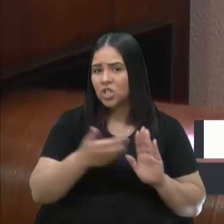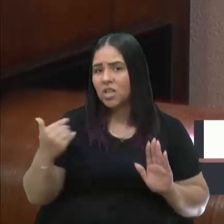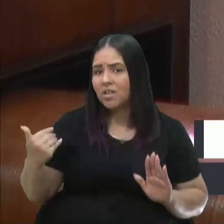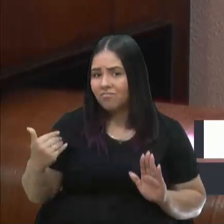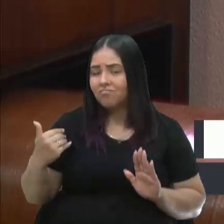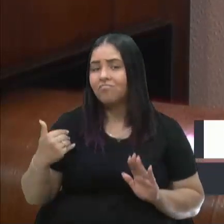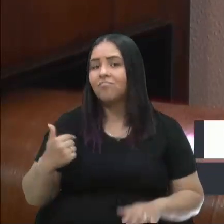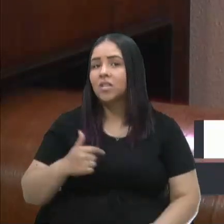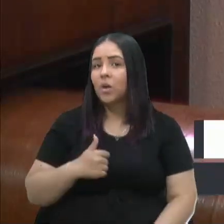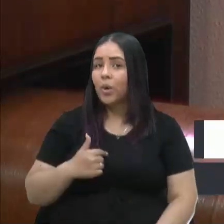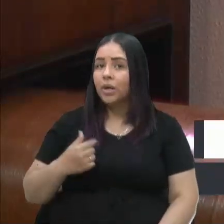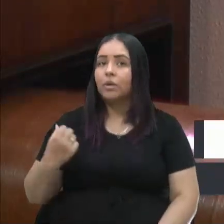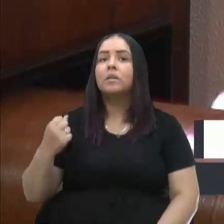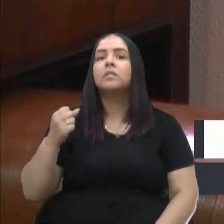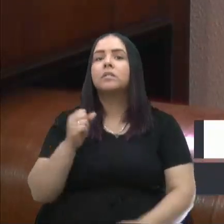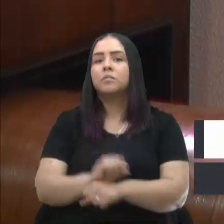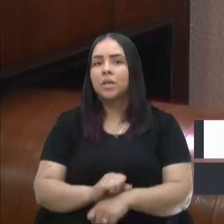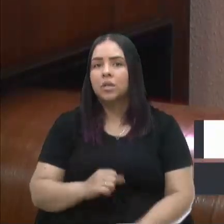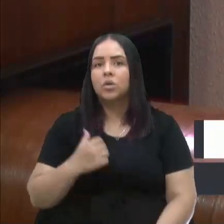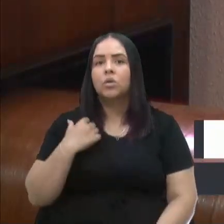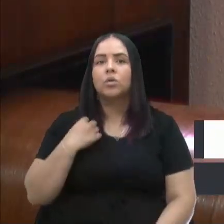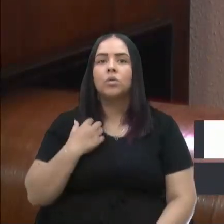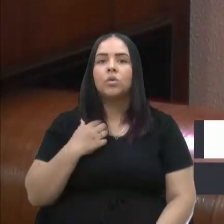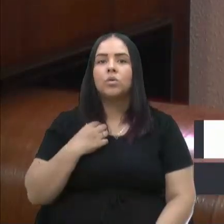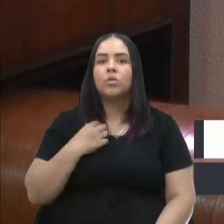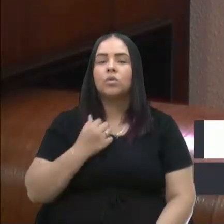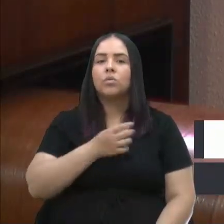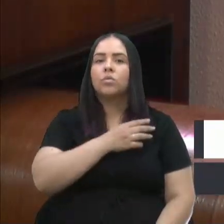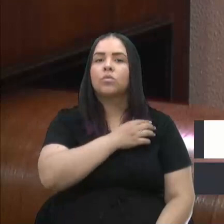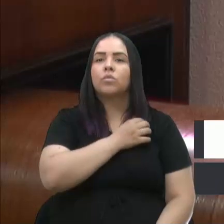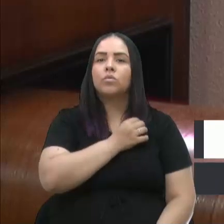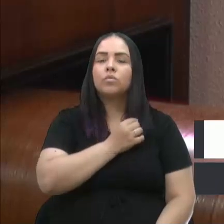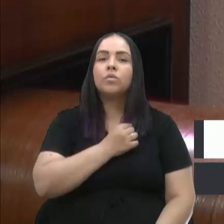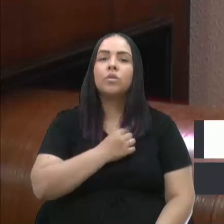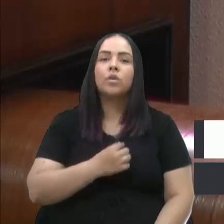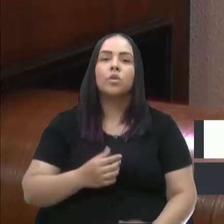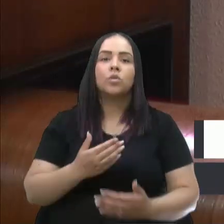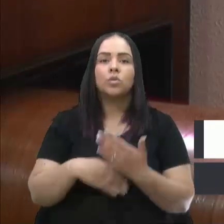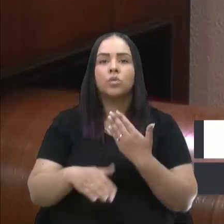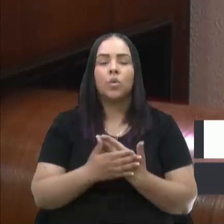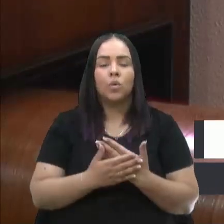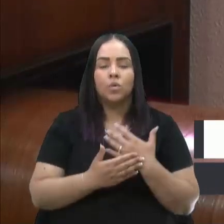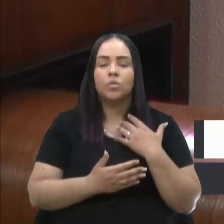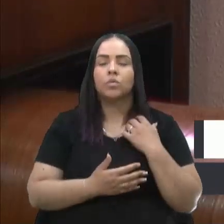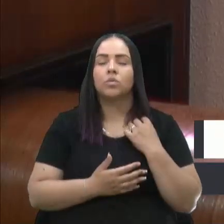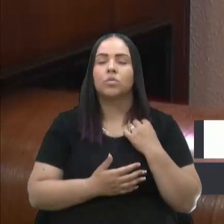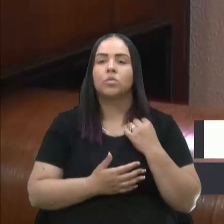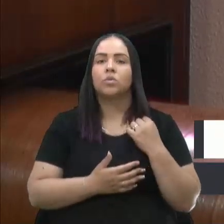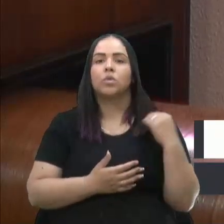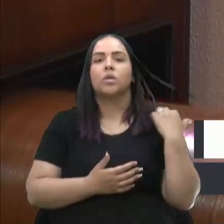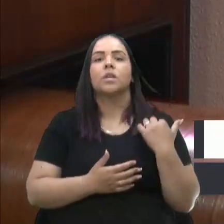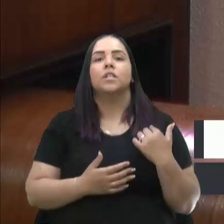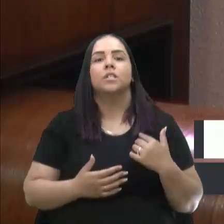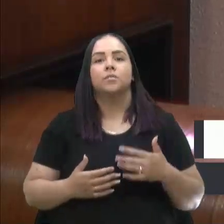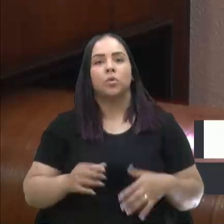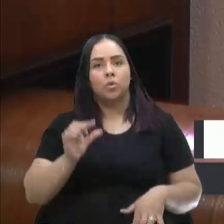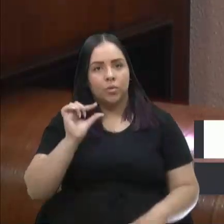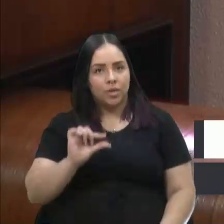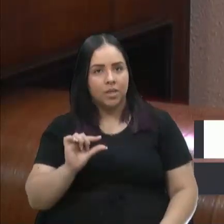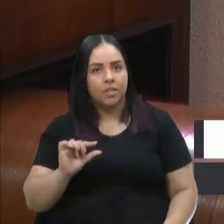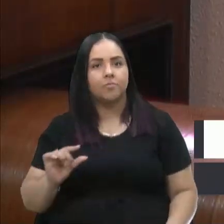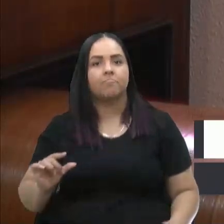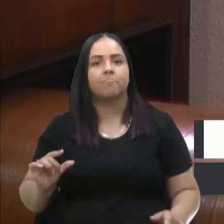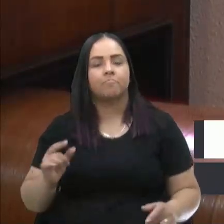eu espero que todos cedam um pouco e que a gente amenize, pelo menos nessa questão. Então, eu vou lutar para que a nossa